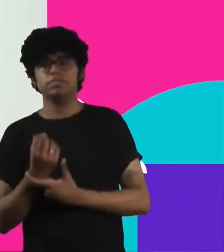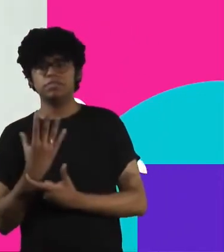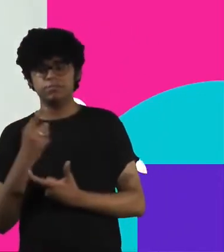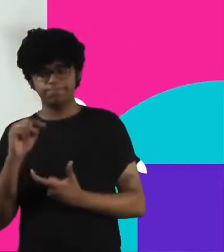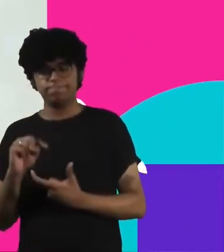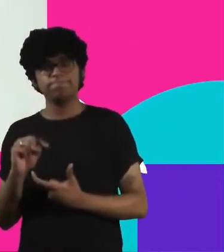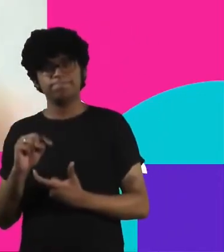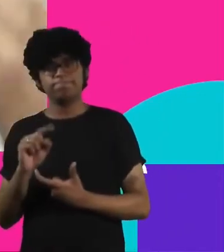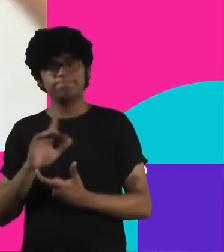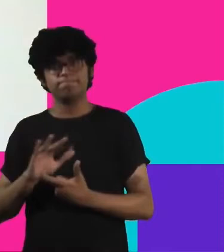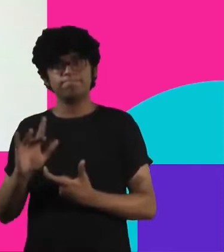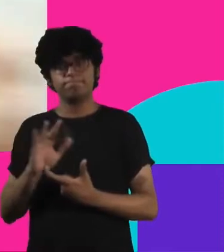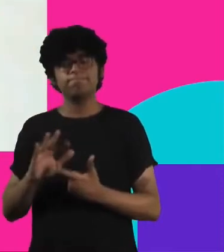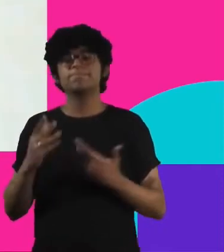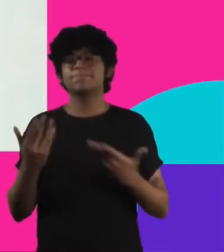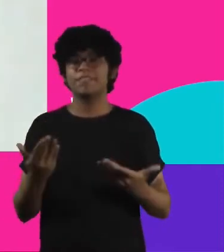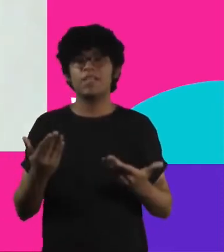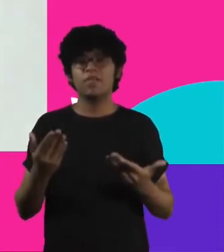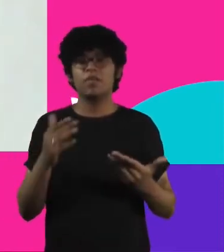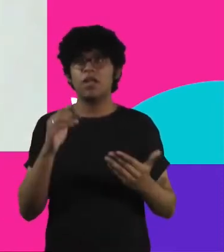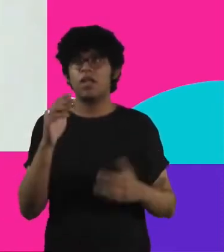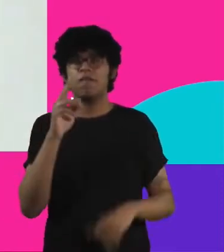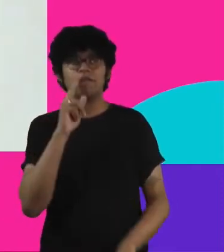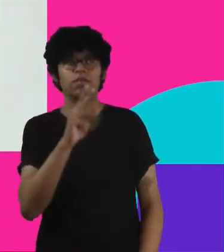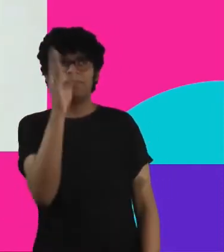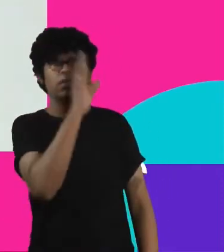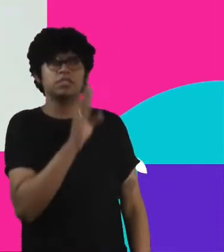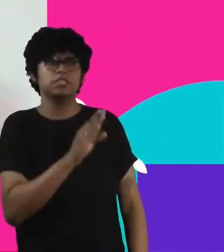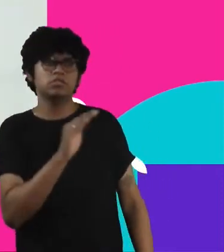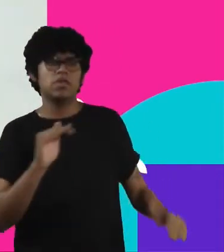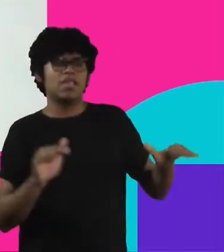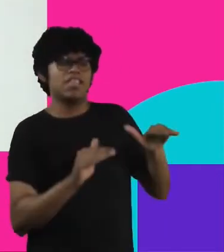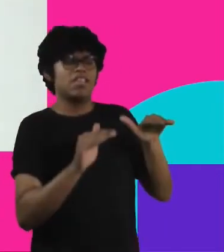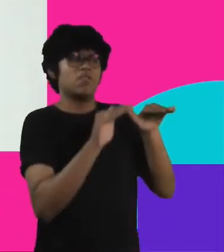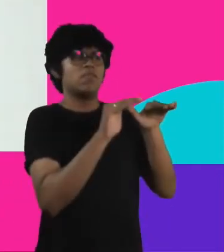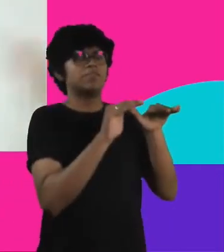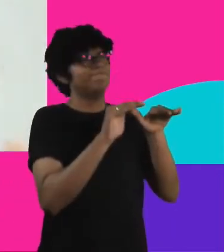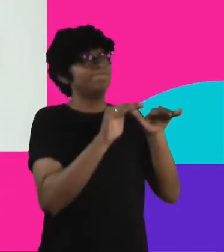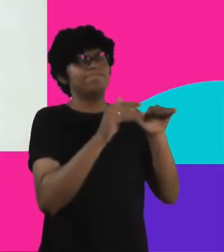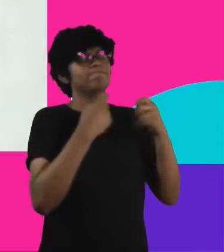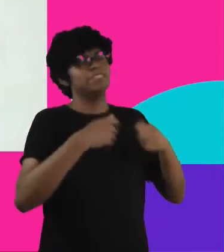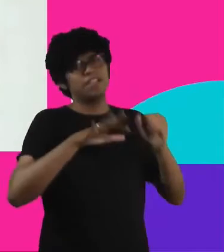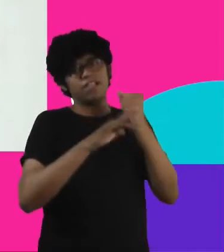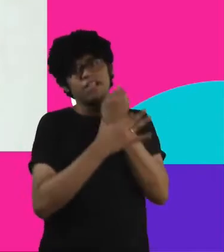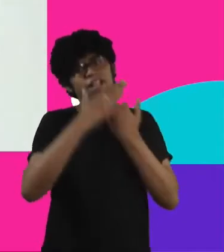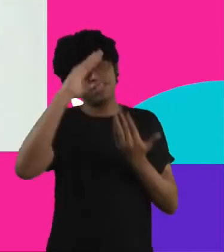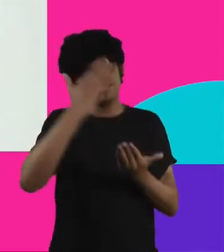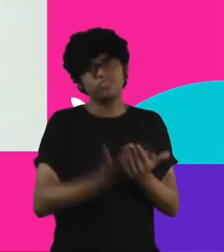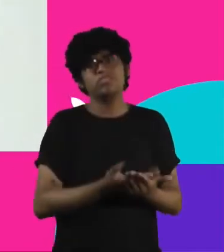Brasil, quando a gente olha em termos de equidade, uma coisa que a Lúcia trouxe bem forte, eu preciso garantir que eu consigo ter essa